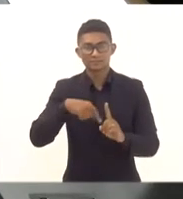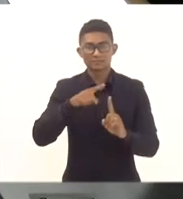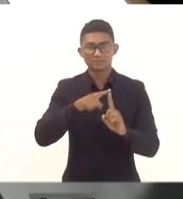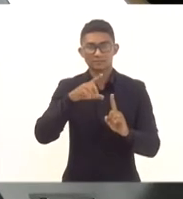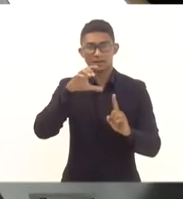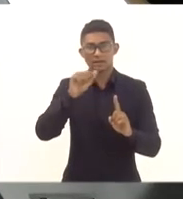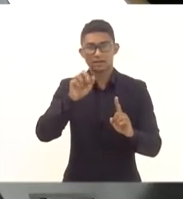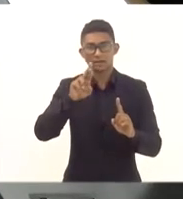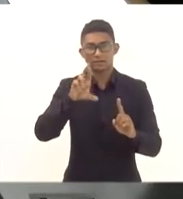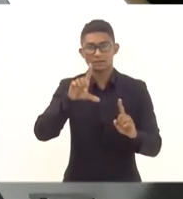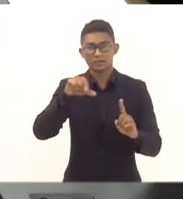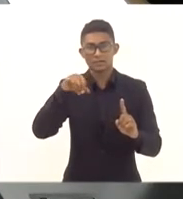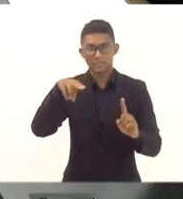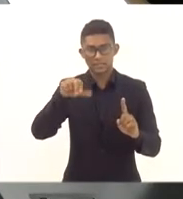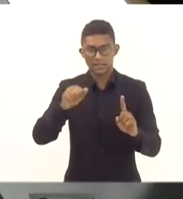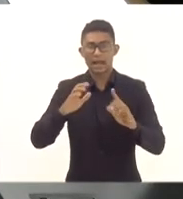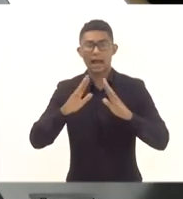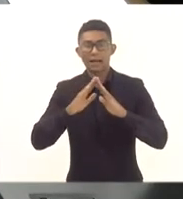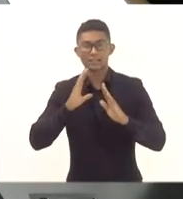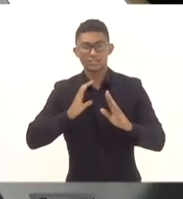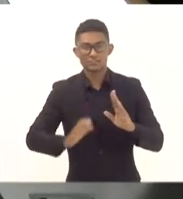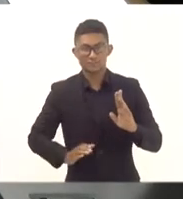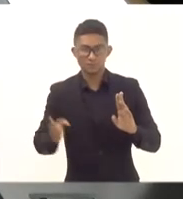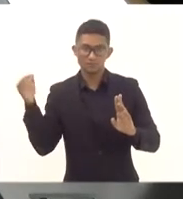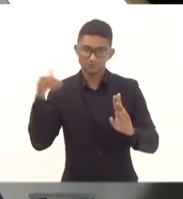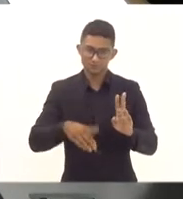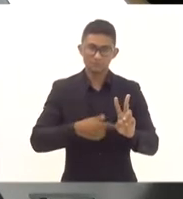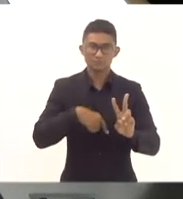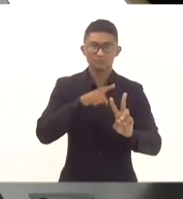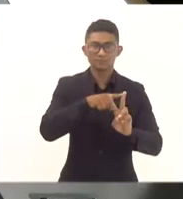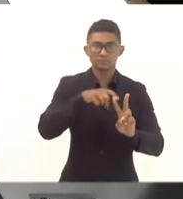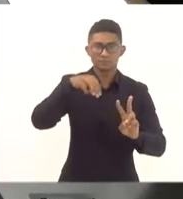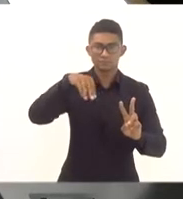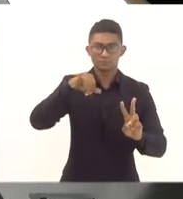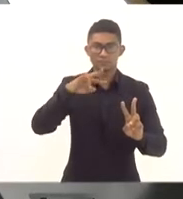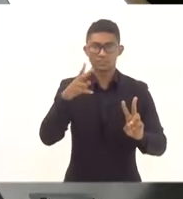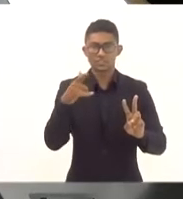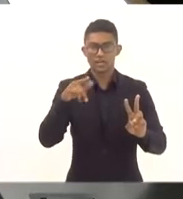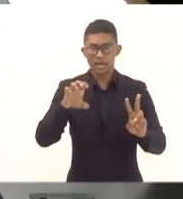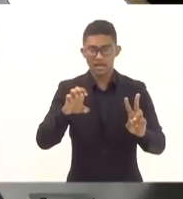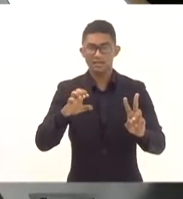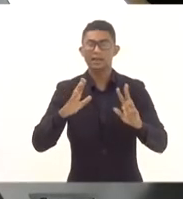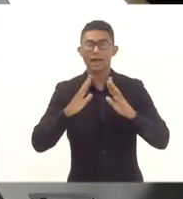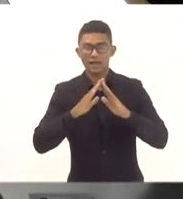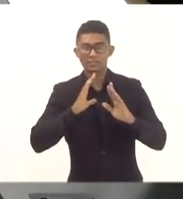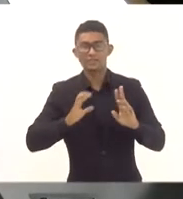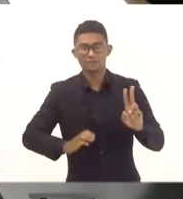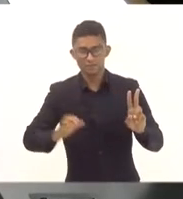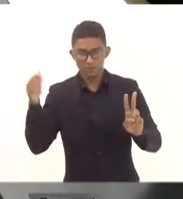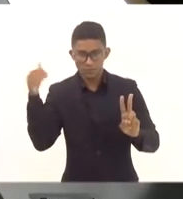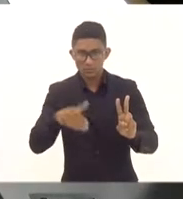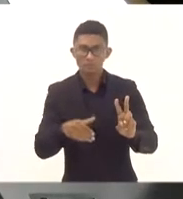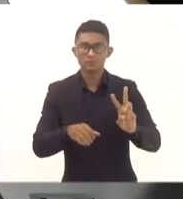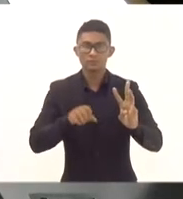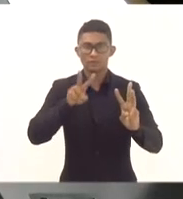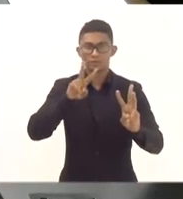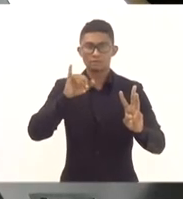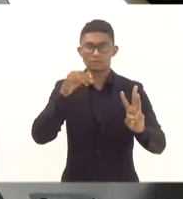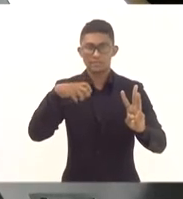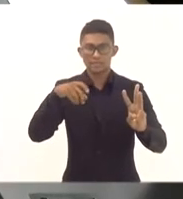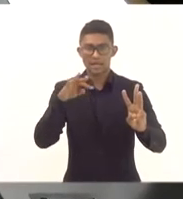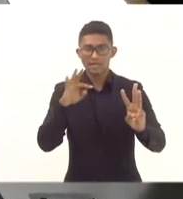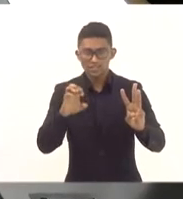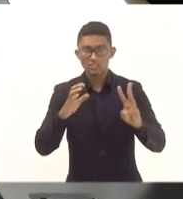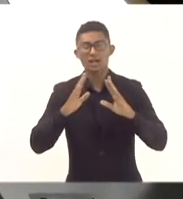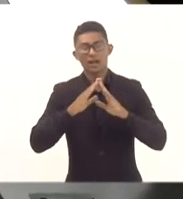chaves da casa civil da Michele também da Casa Civil do Vicente também da Casa